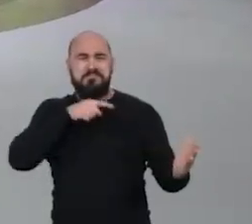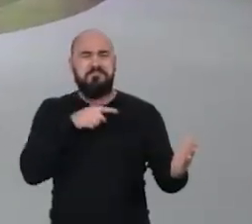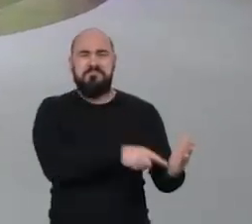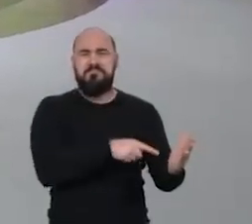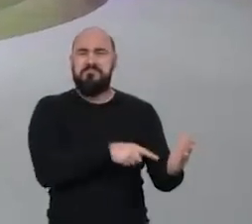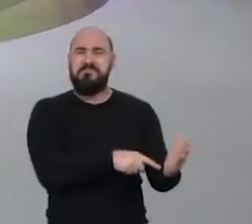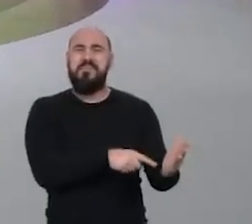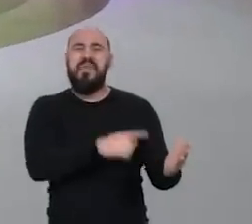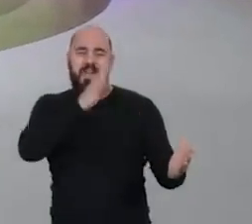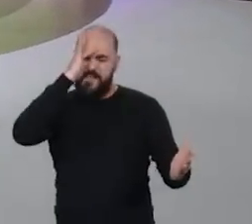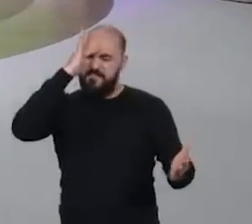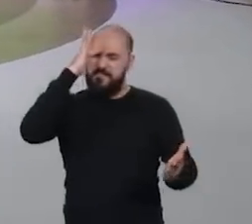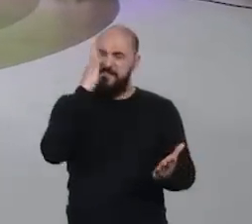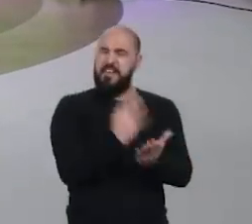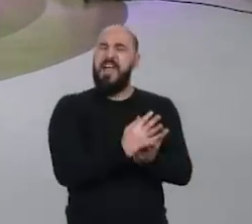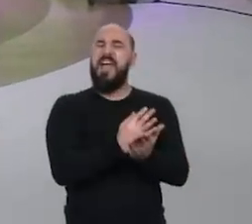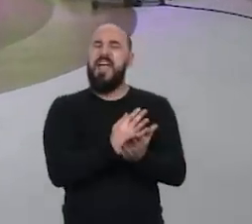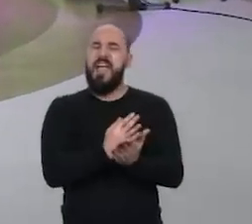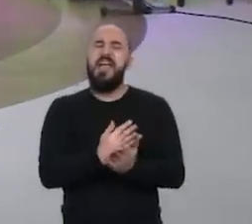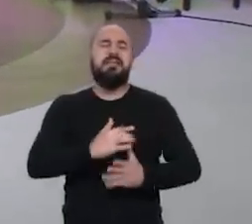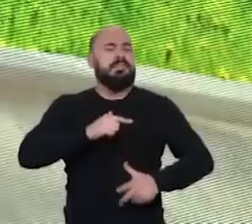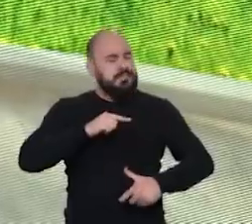E pela fé as lutas